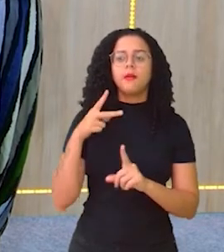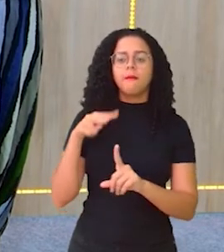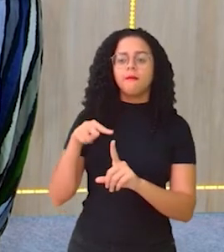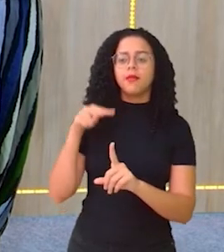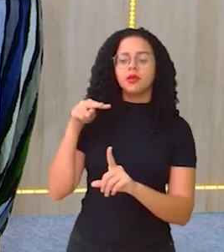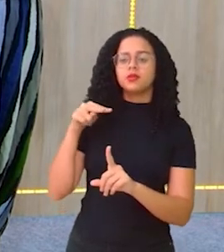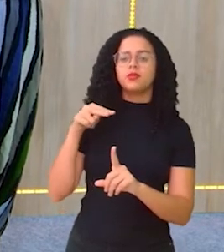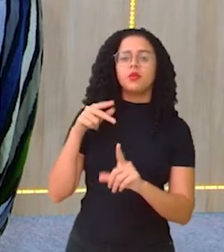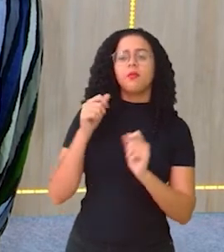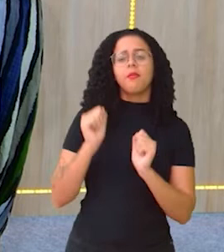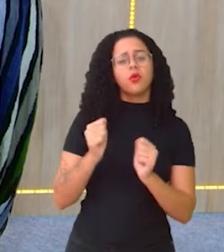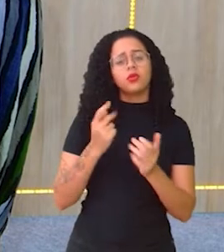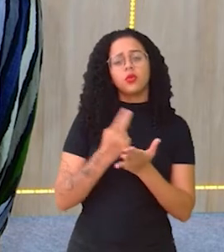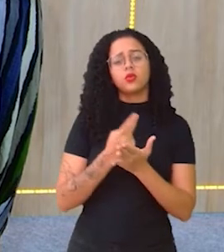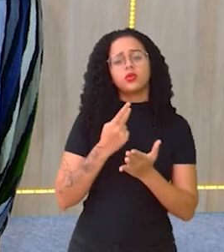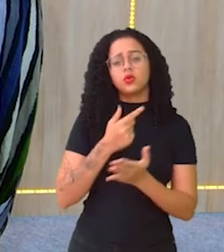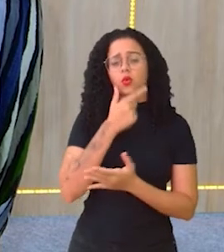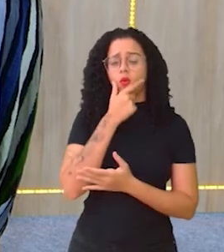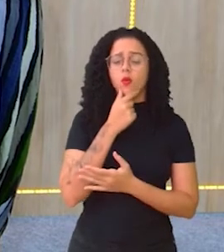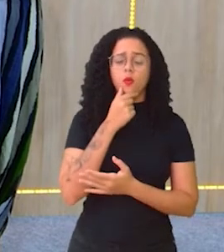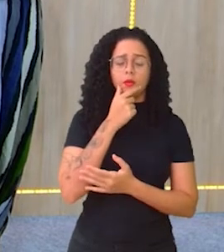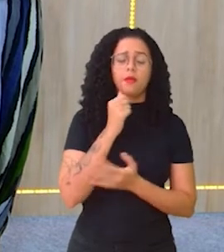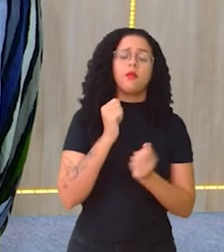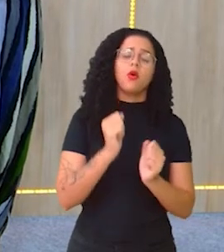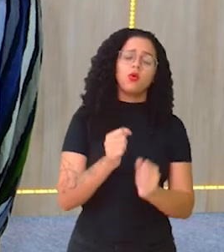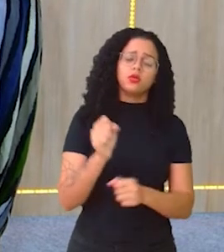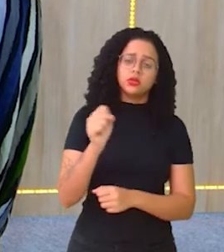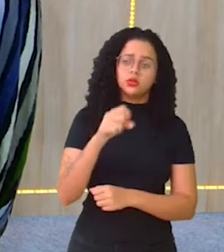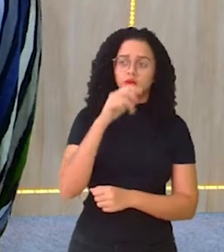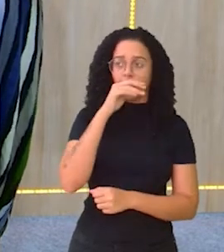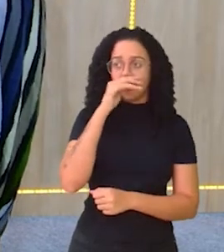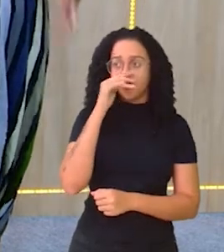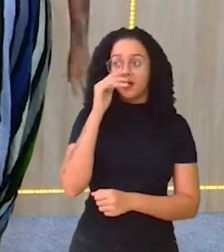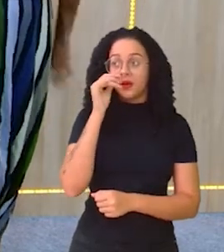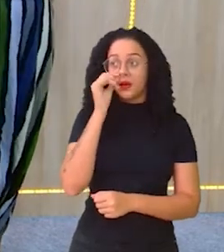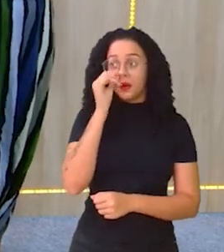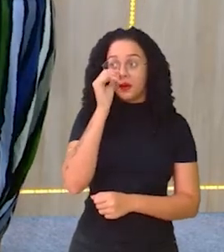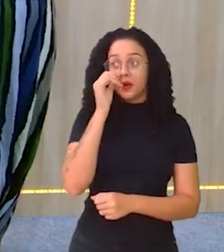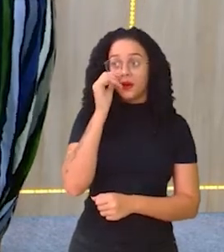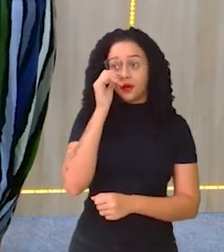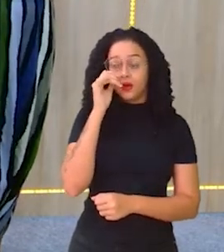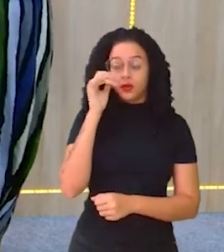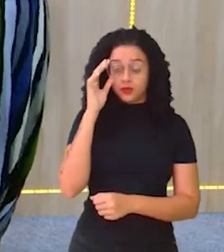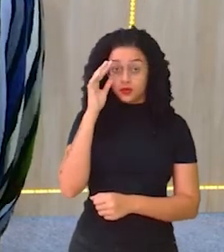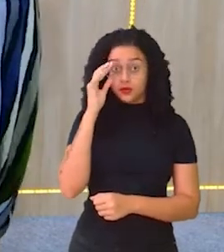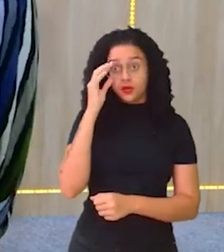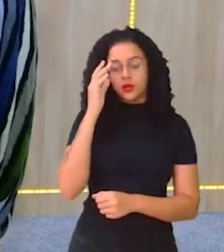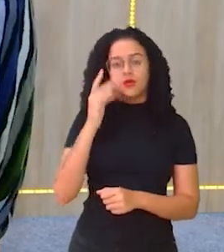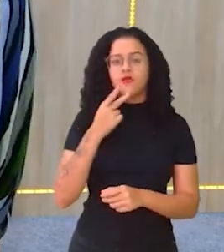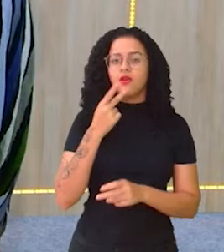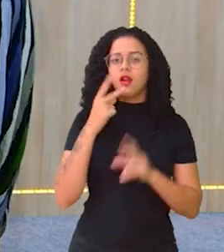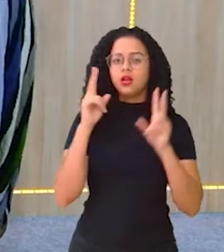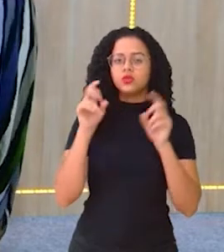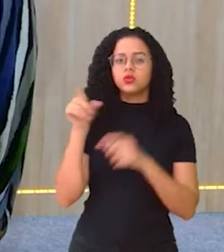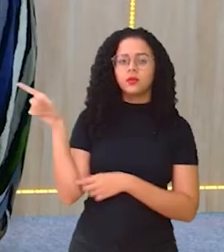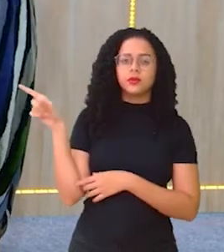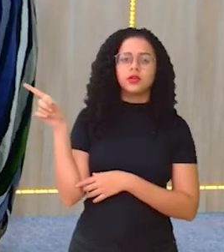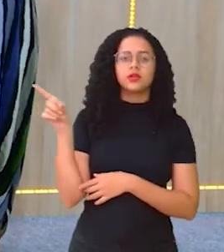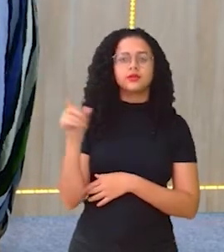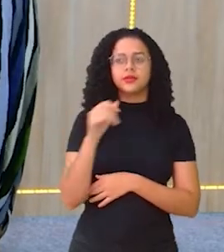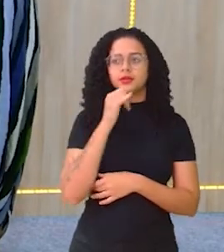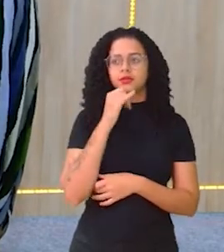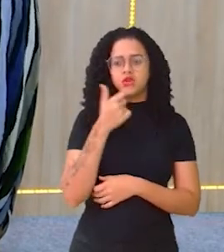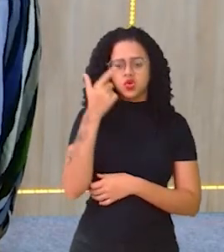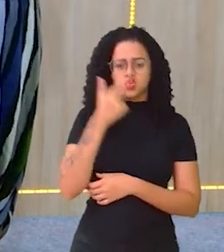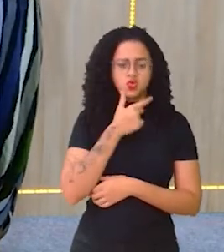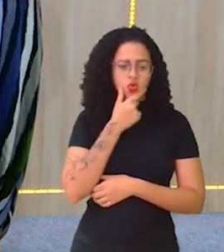isso pode acontecer também com homens. Sim. Né? E Muito que até falar disso. sobre isso, exatamente, até falar sobre isso, não, eu